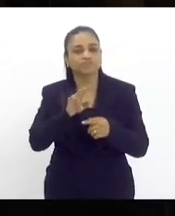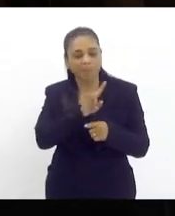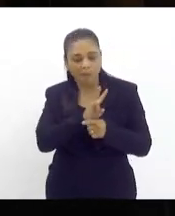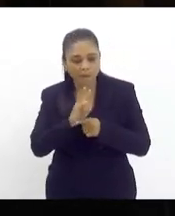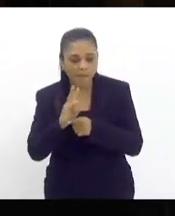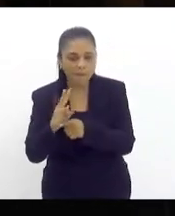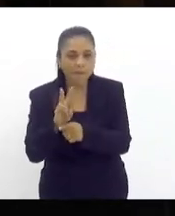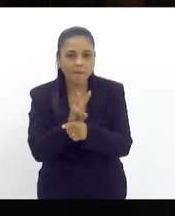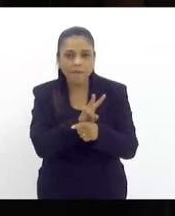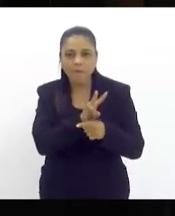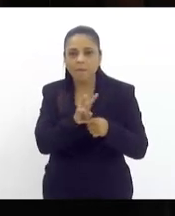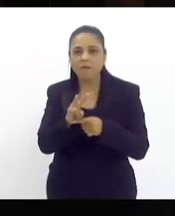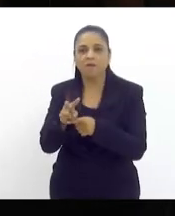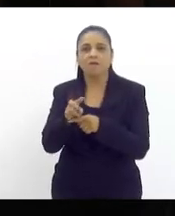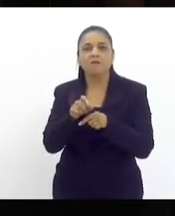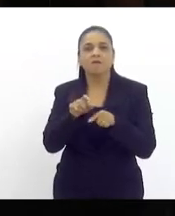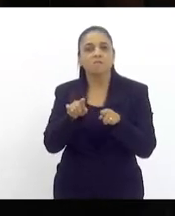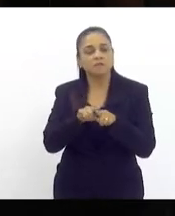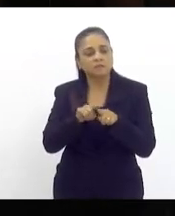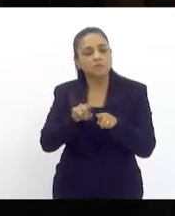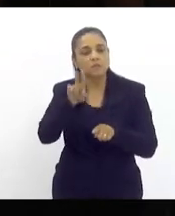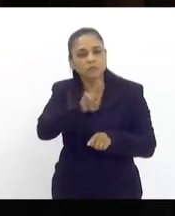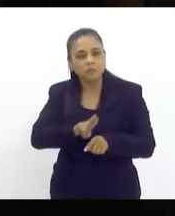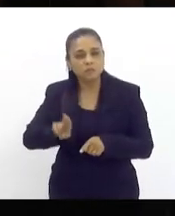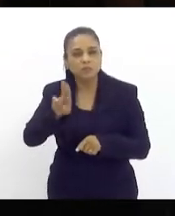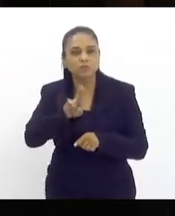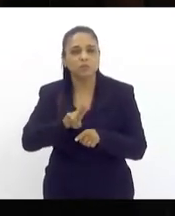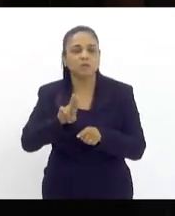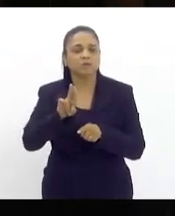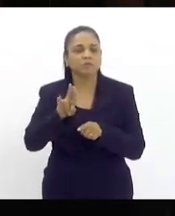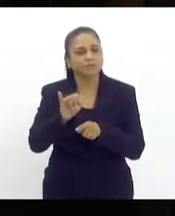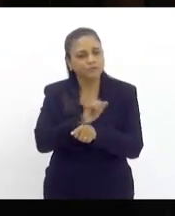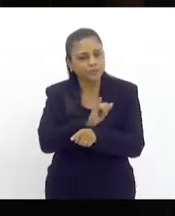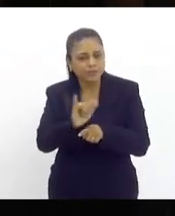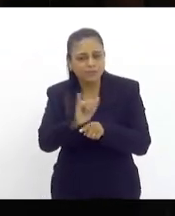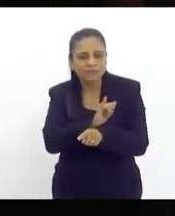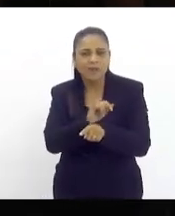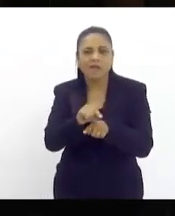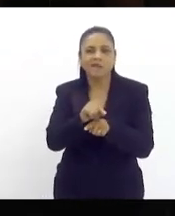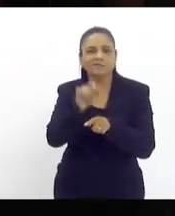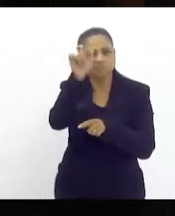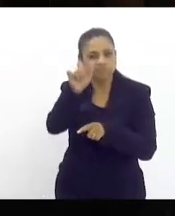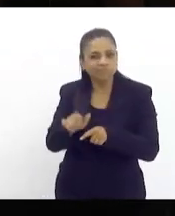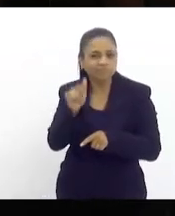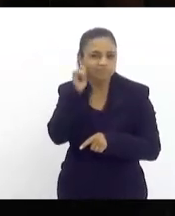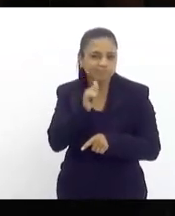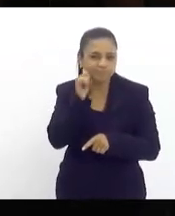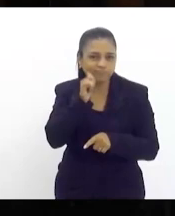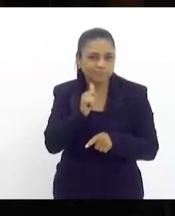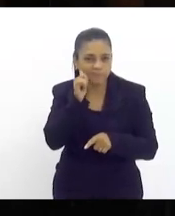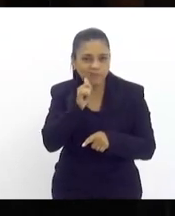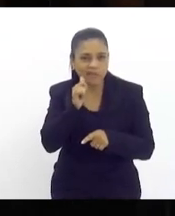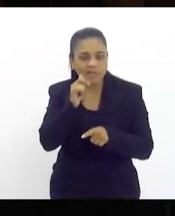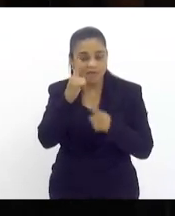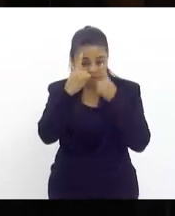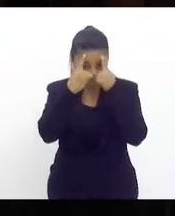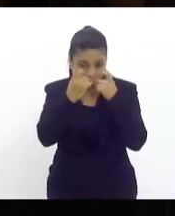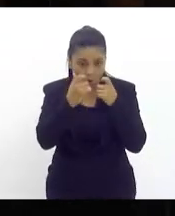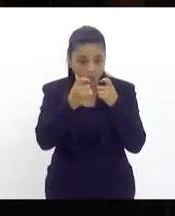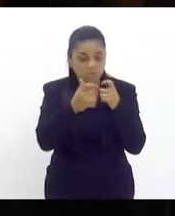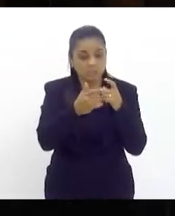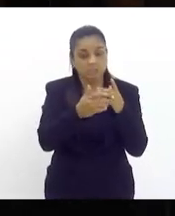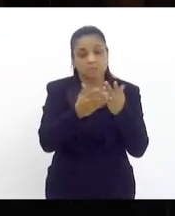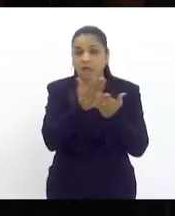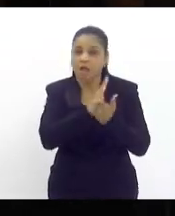proteção mas não só isso utilizando formas dessa mulher sair do ciclo de violência que